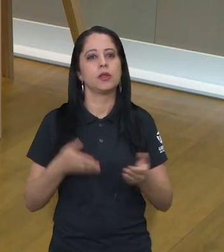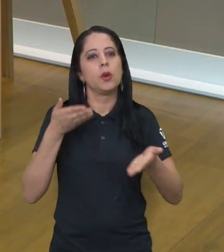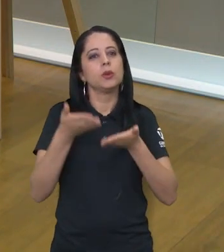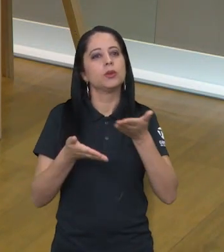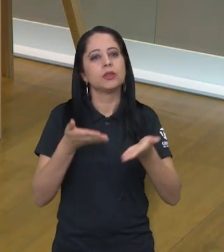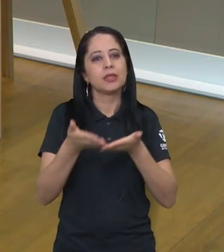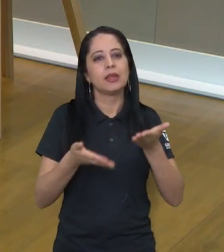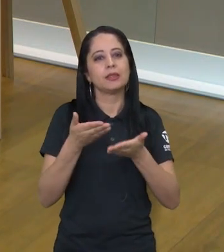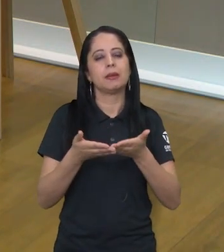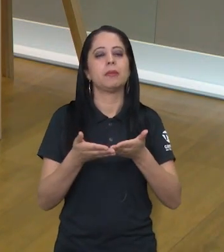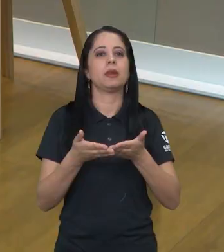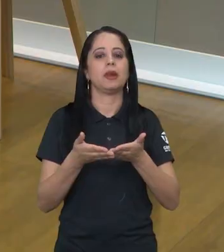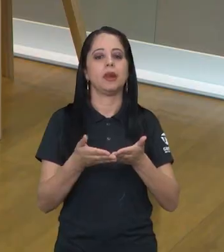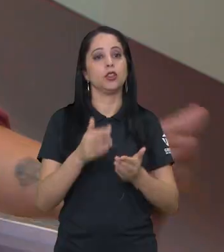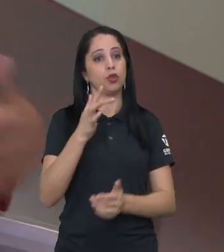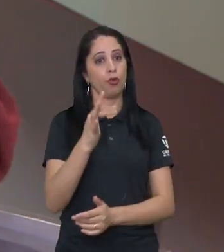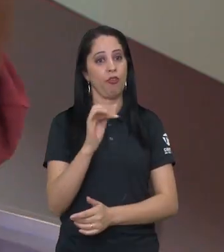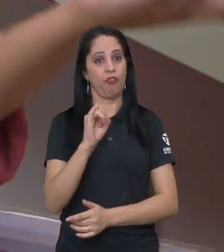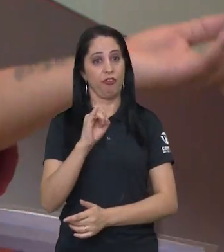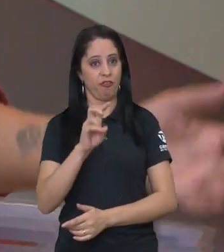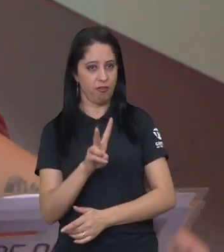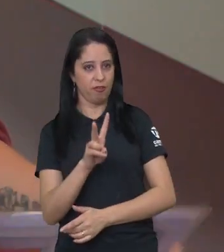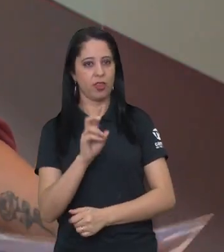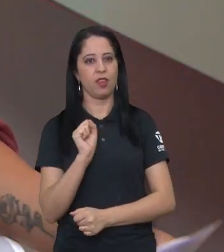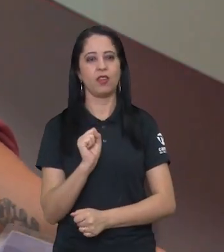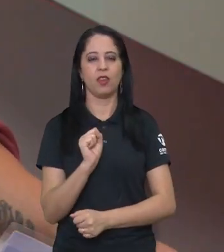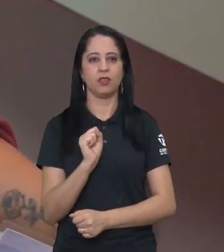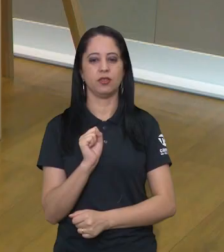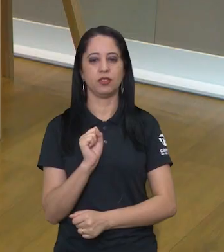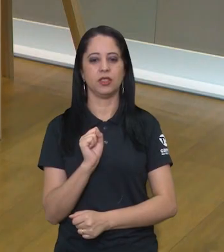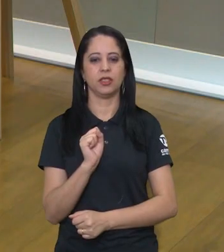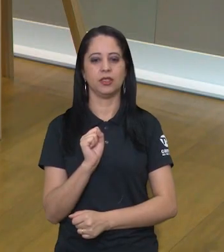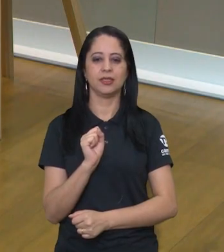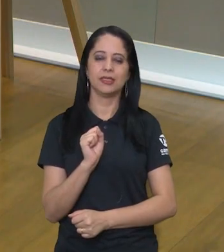de tratamento, né? Fertilização in vitro, que é o nosso assunto aqui.